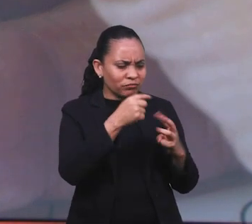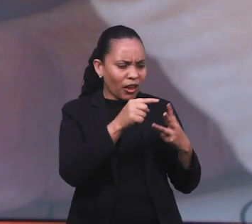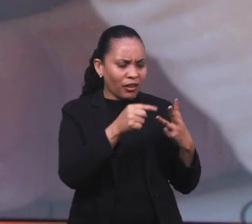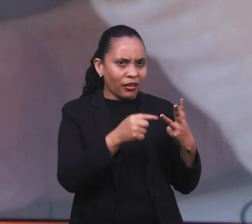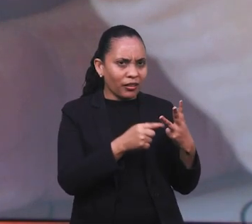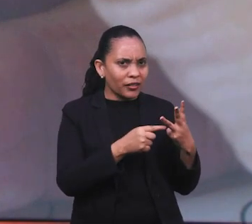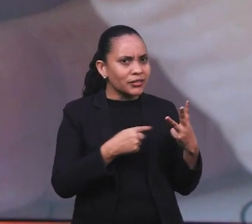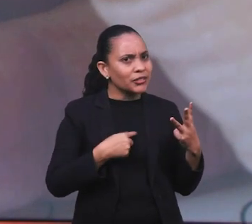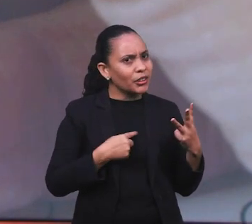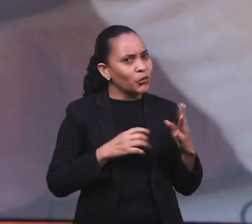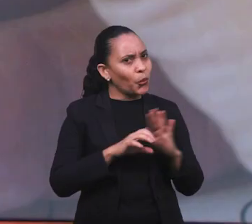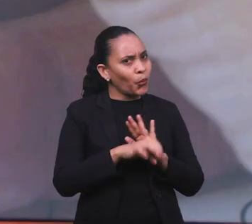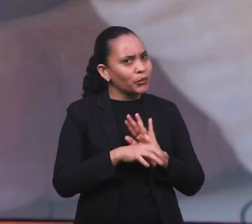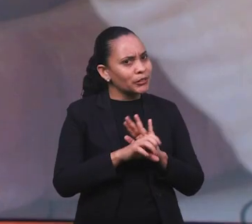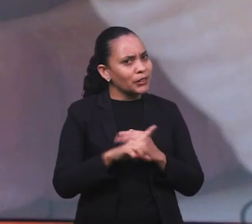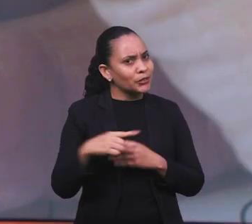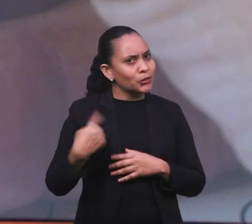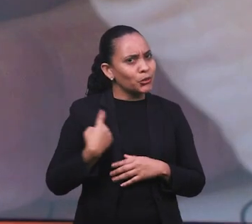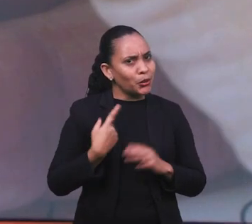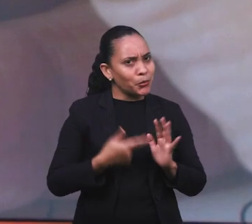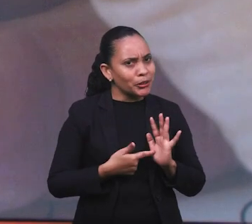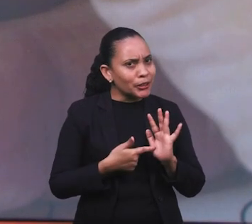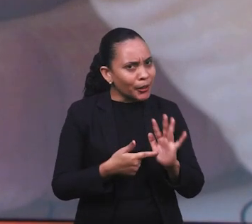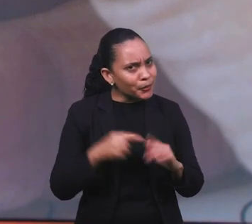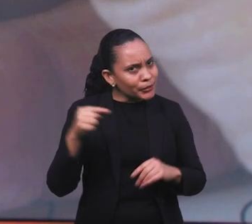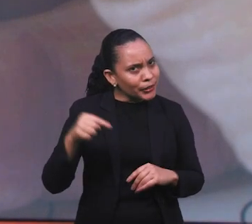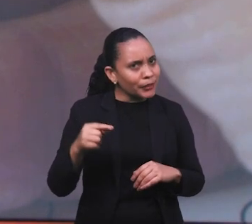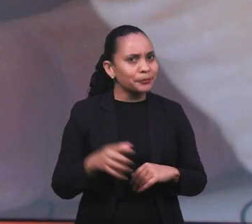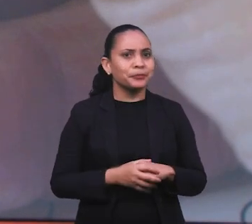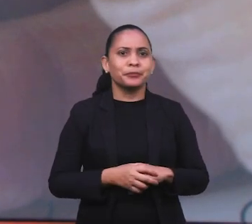aplicar esses 3 conceitos que a gente